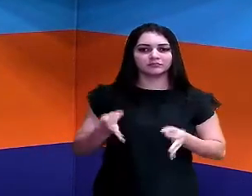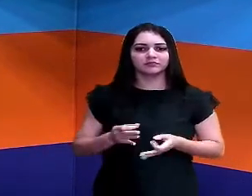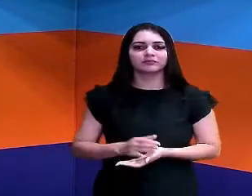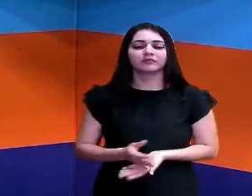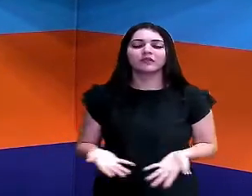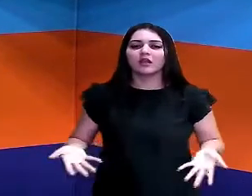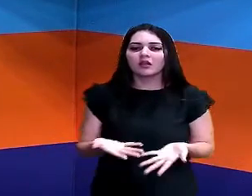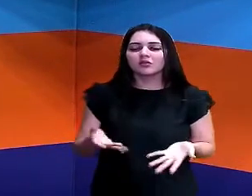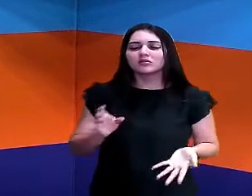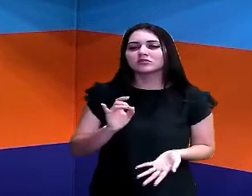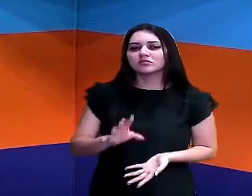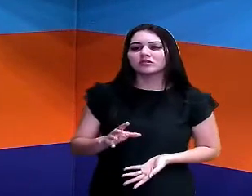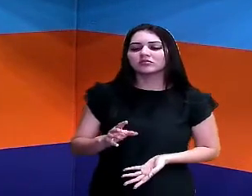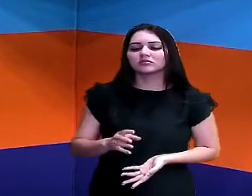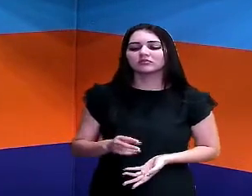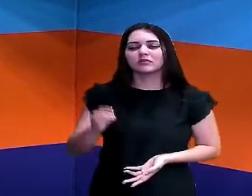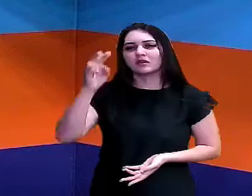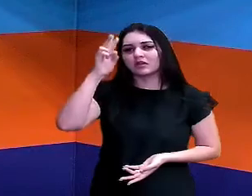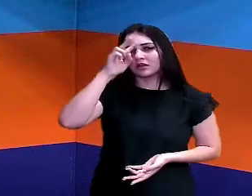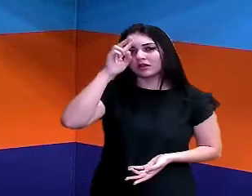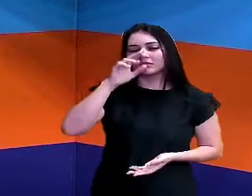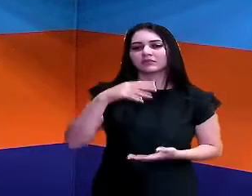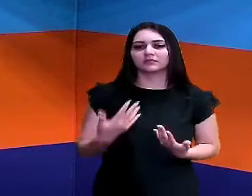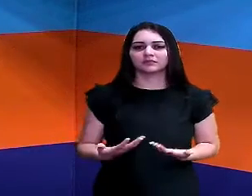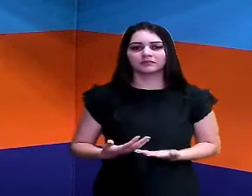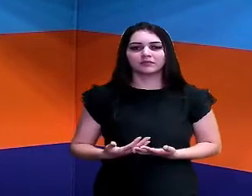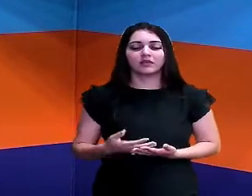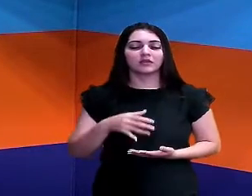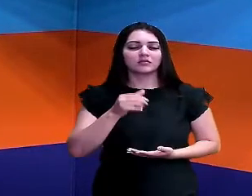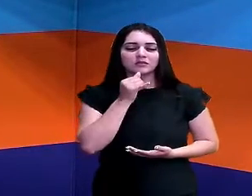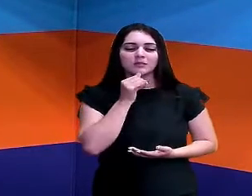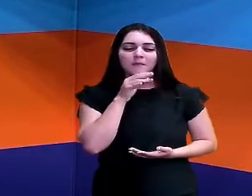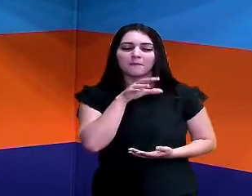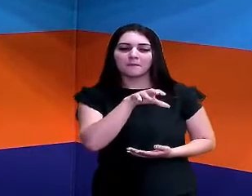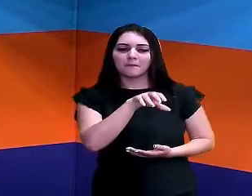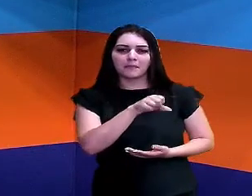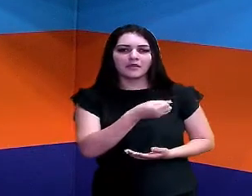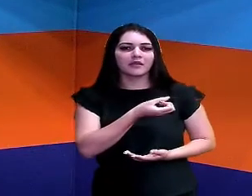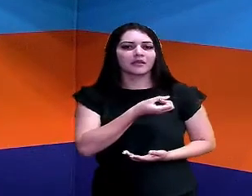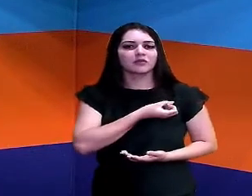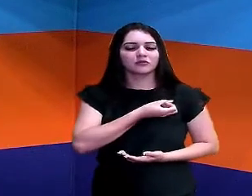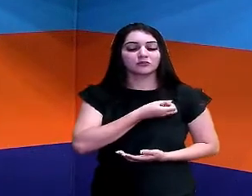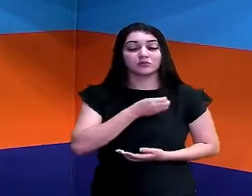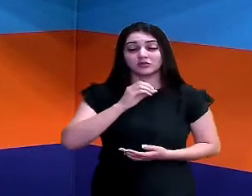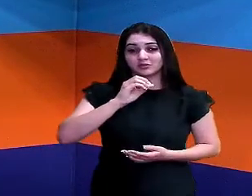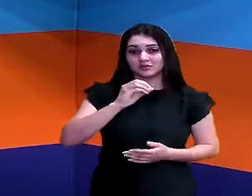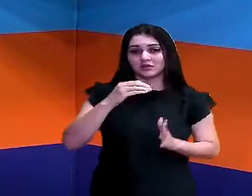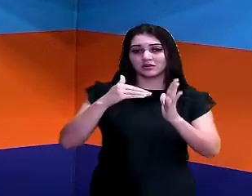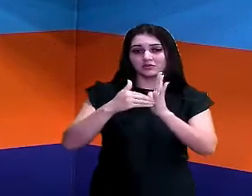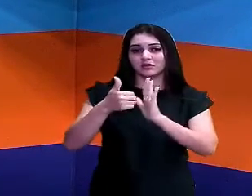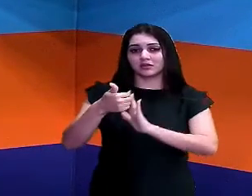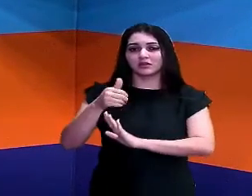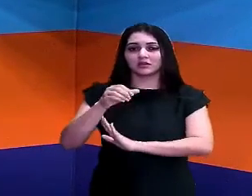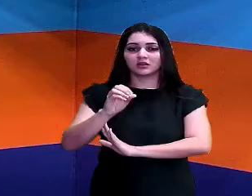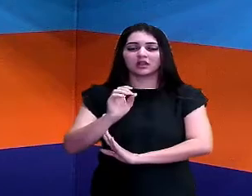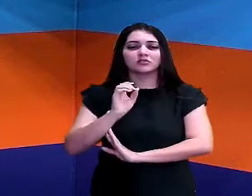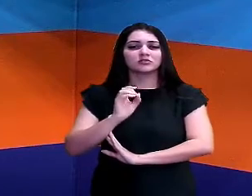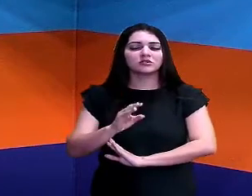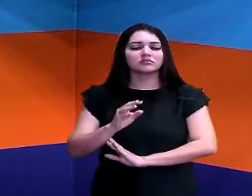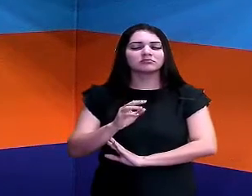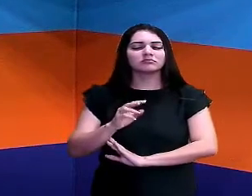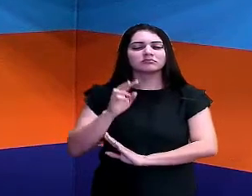para a gente frisar e relembrar. Peguei os númerozinhos, tá? De 0 a 10 mesmo, só para a gente